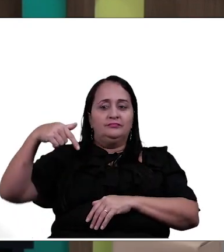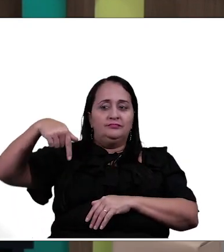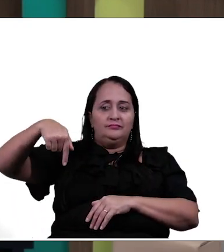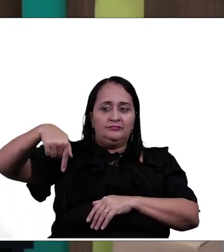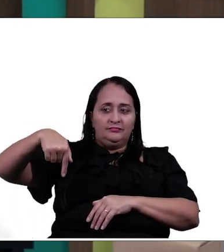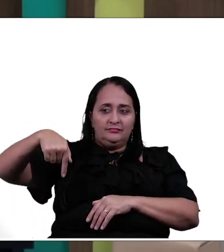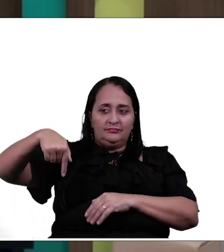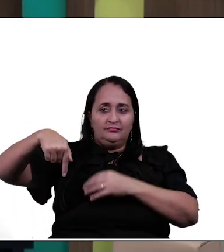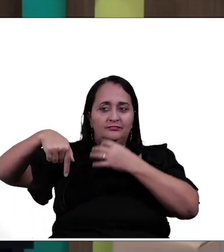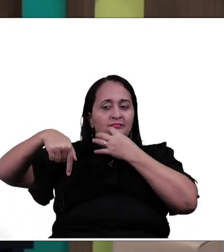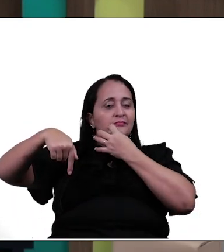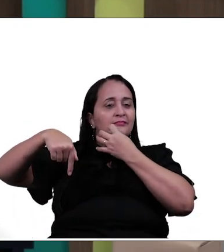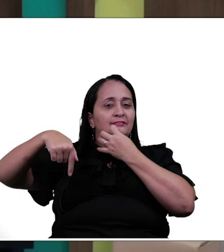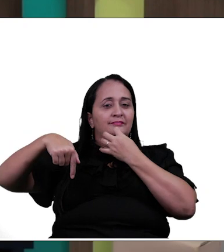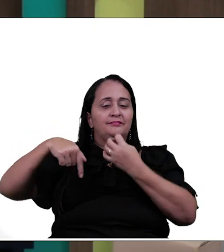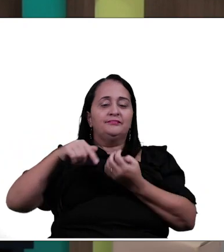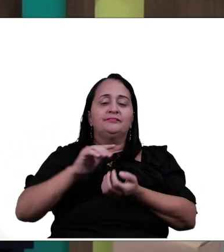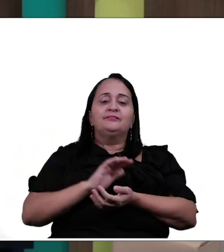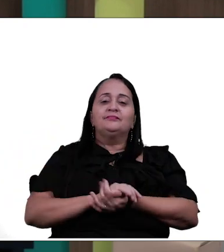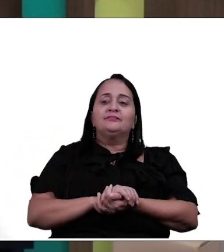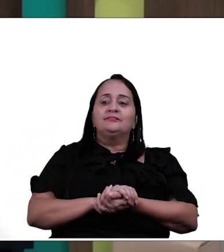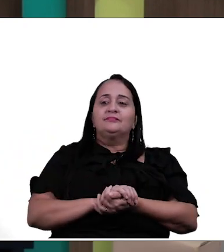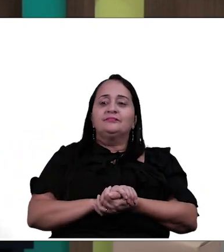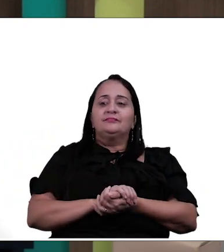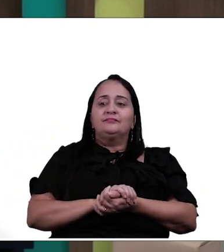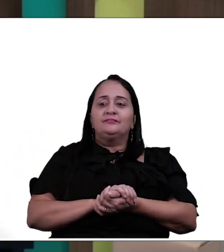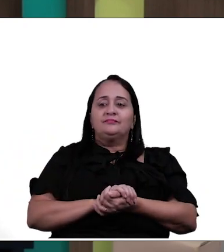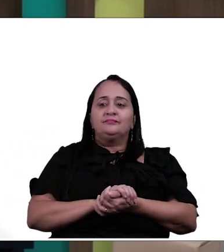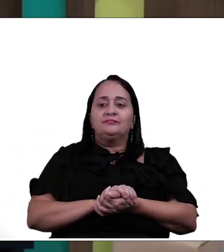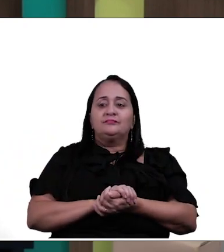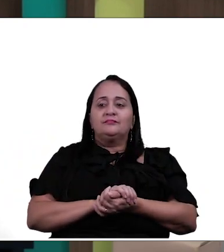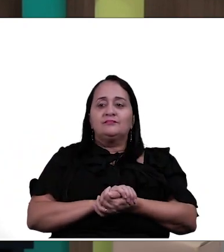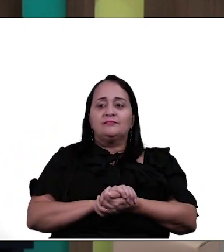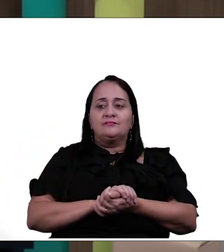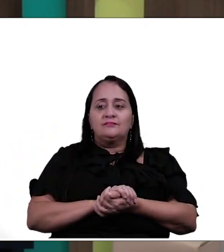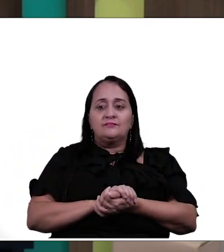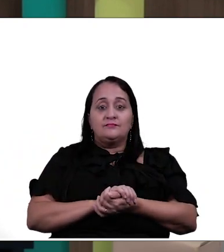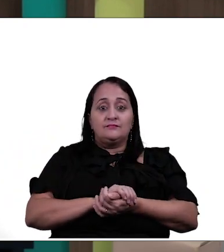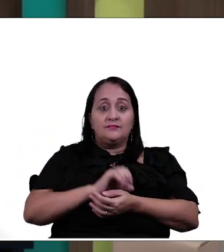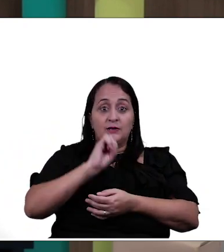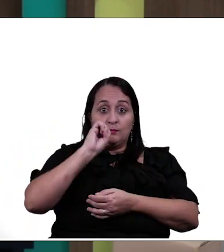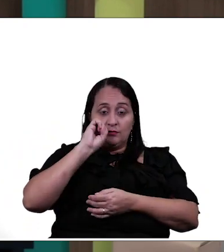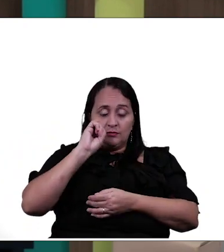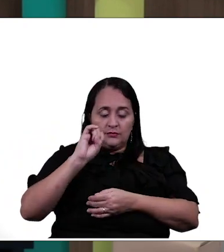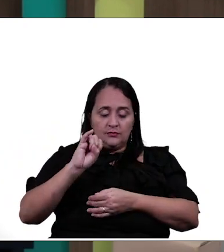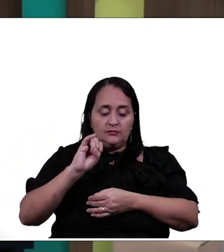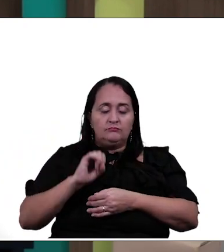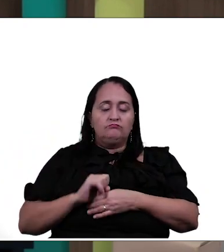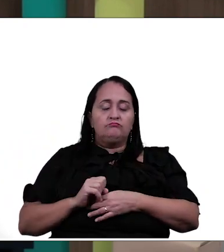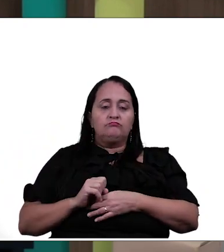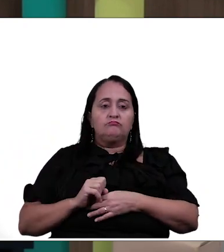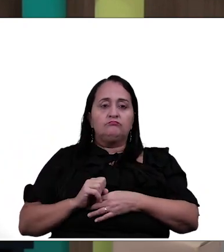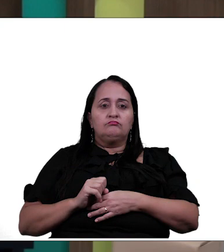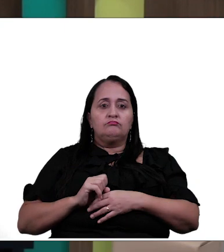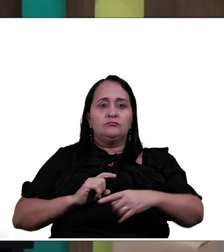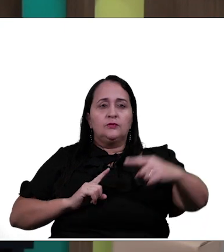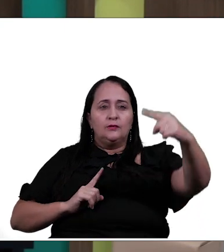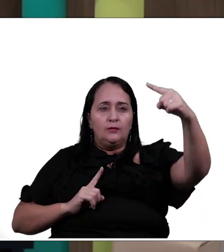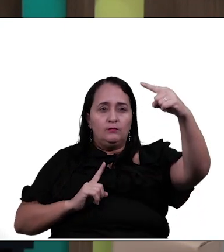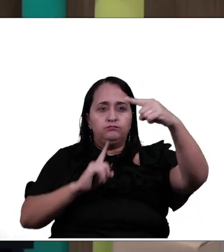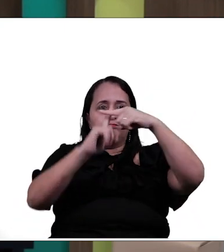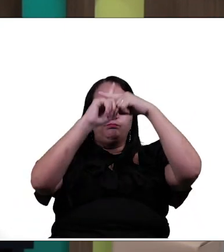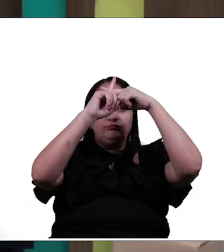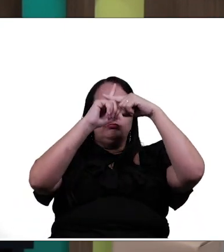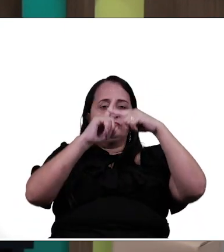se repete é o algarismo 1. Então, o algarismo 1 é o período da minha